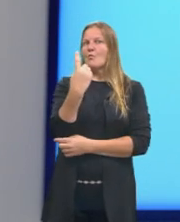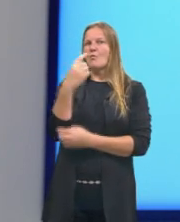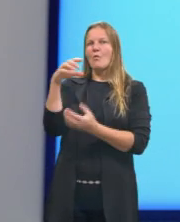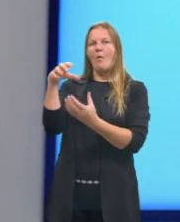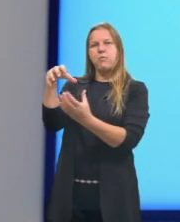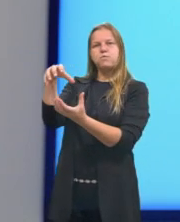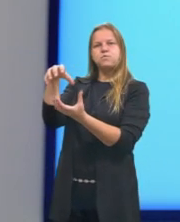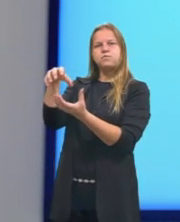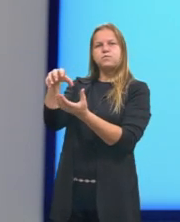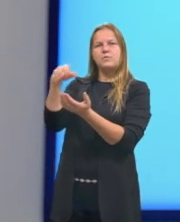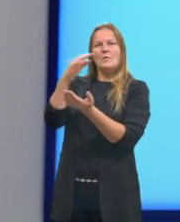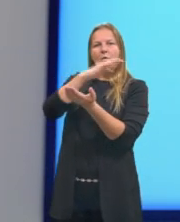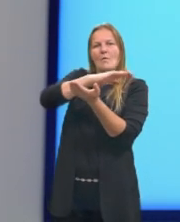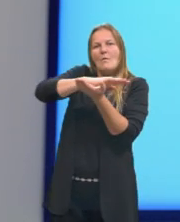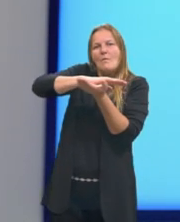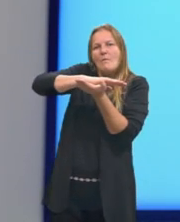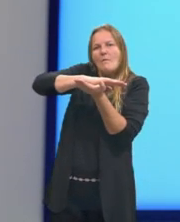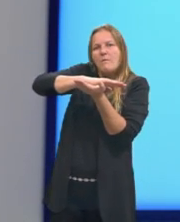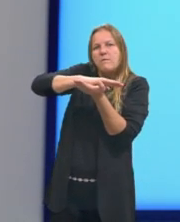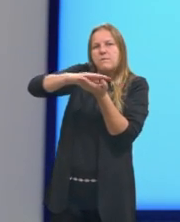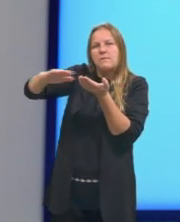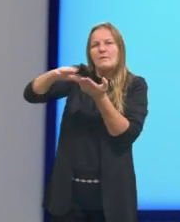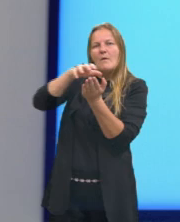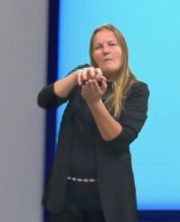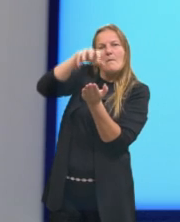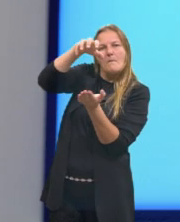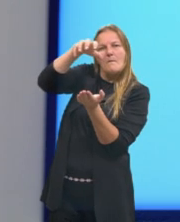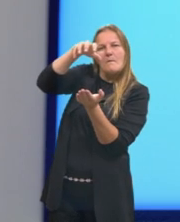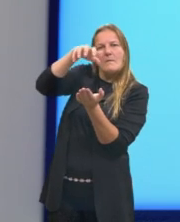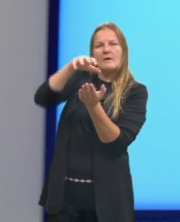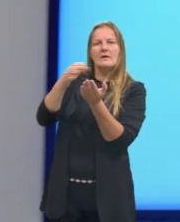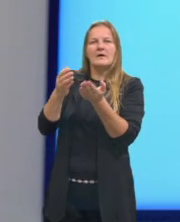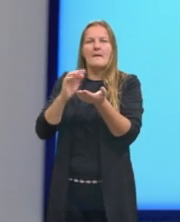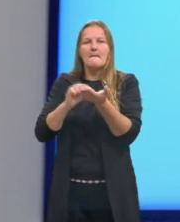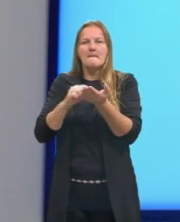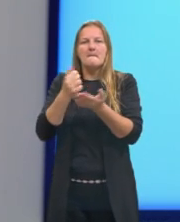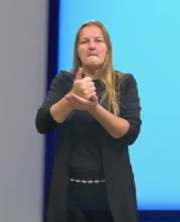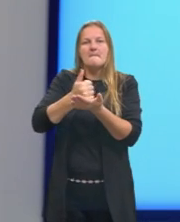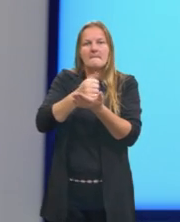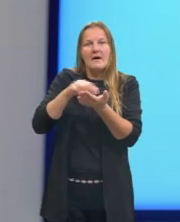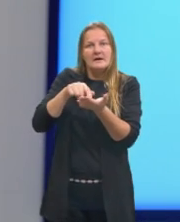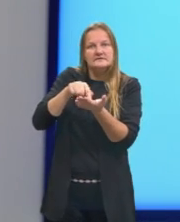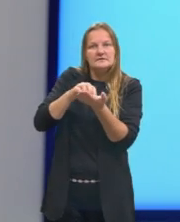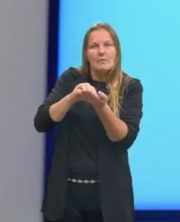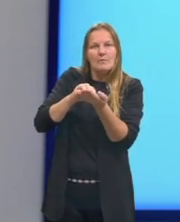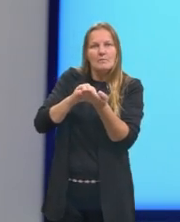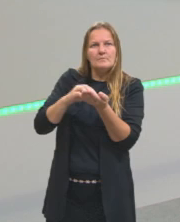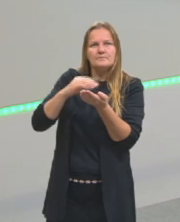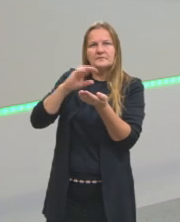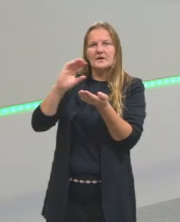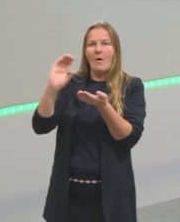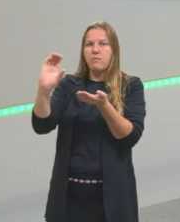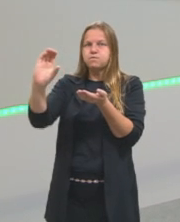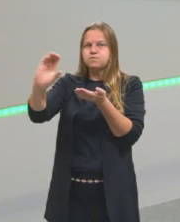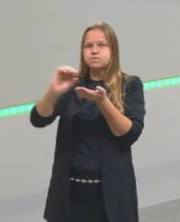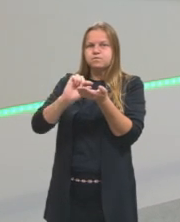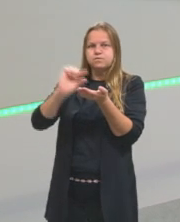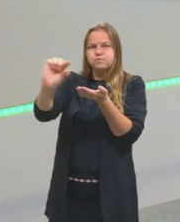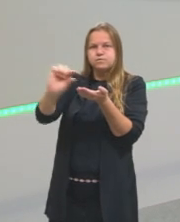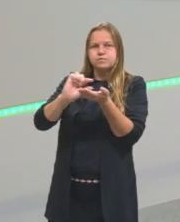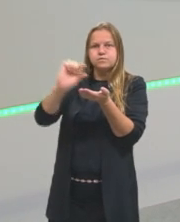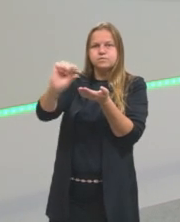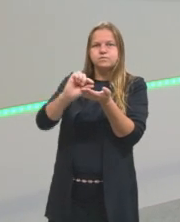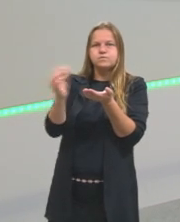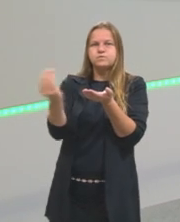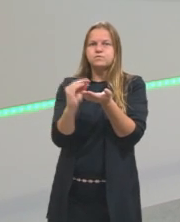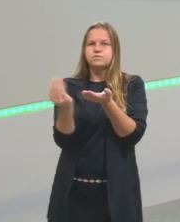ele foi dividido para virar primeiro para ver a base né entre ele vai ter esse esses elementos